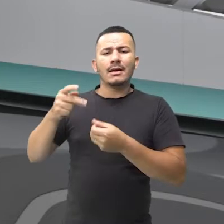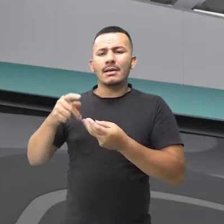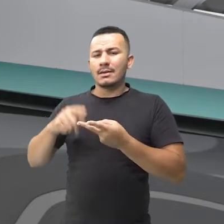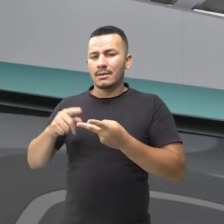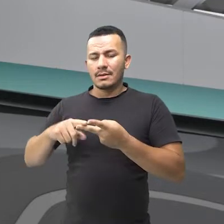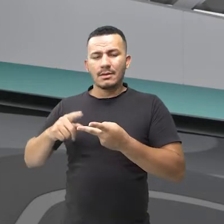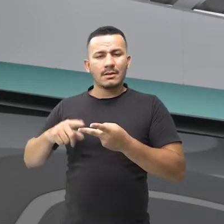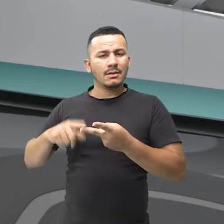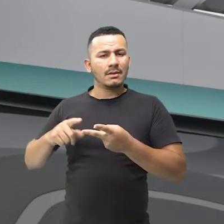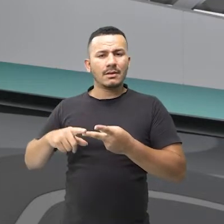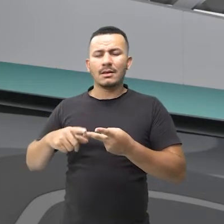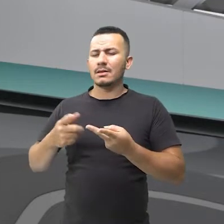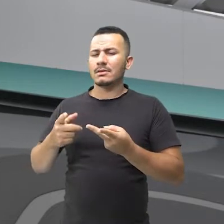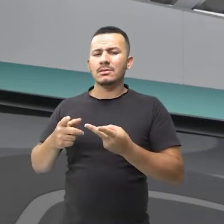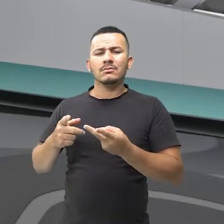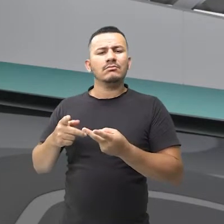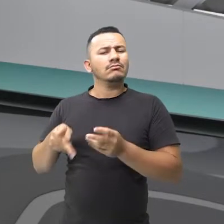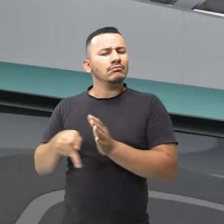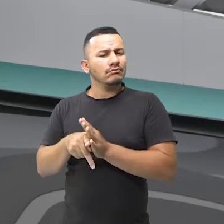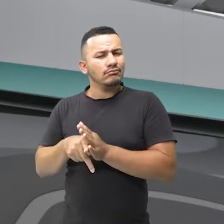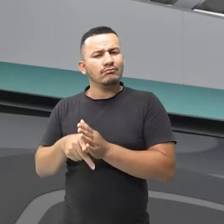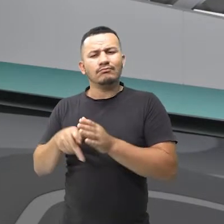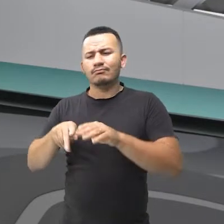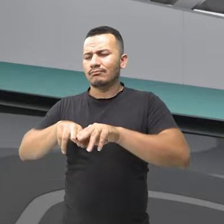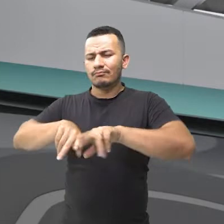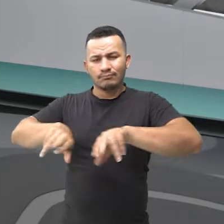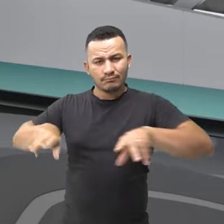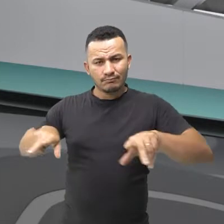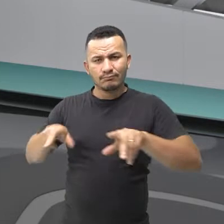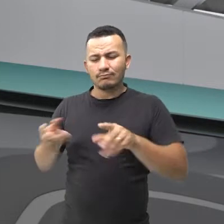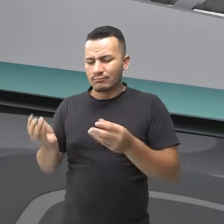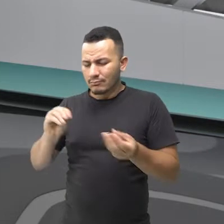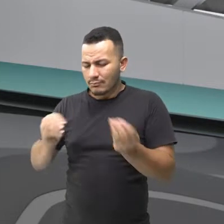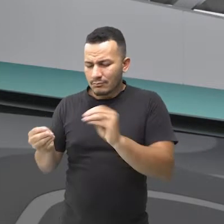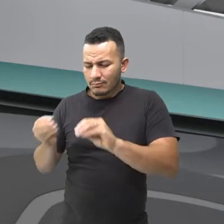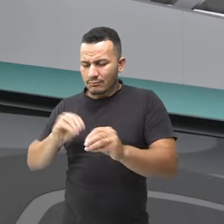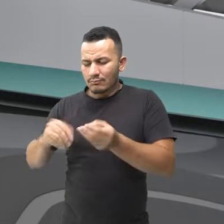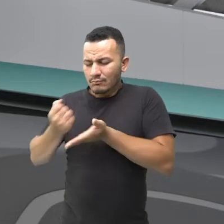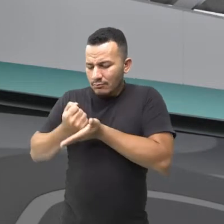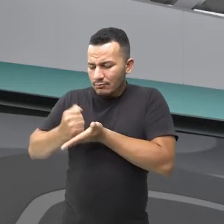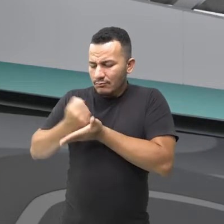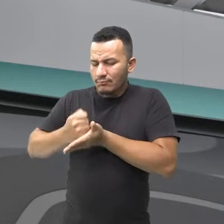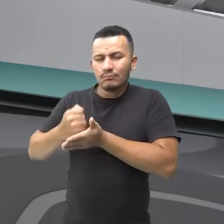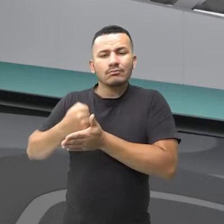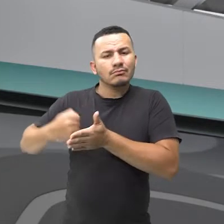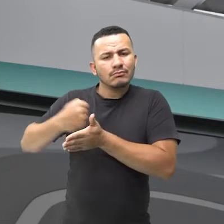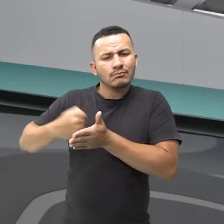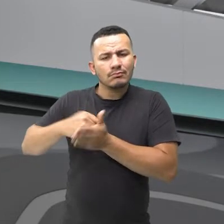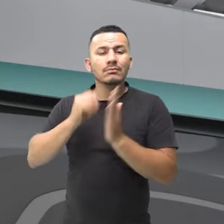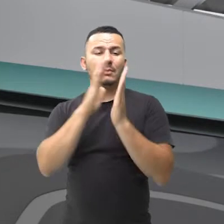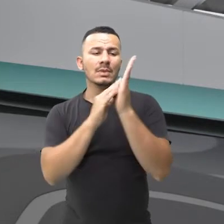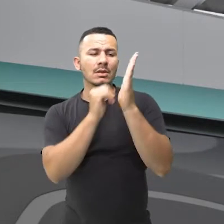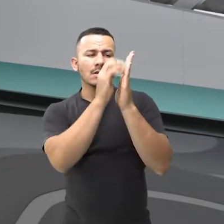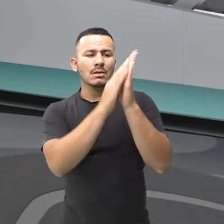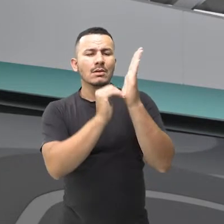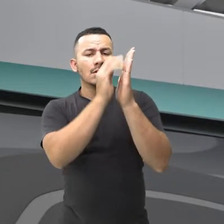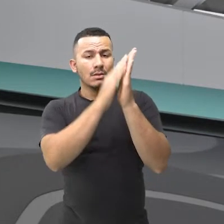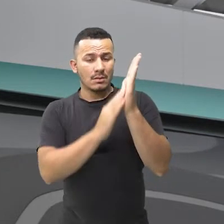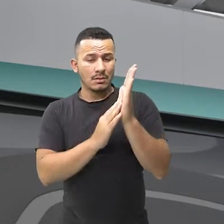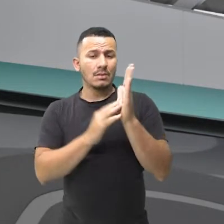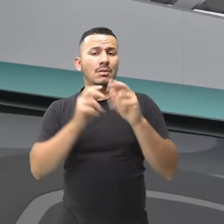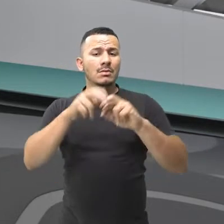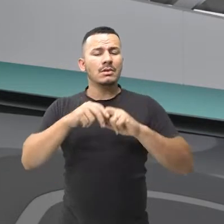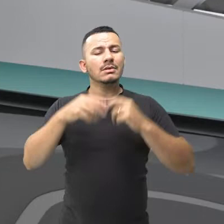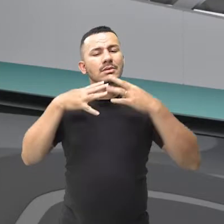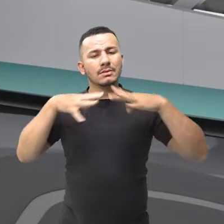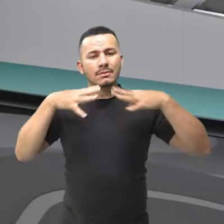através de vegetais. Então eles produziam ali a sua pintura na parede da caverna, ou seja, é uma